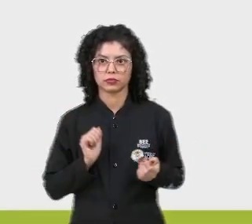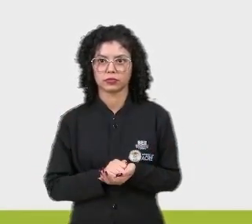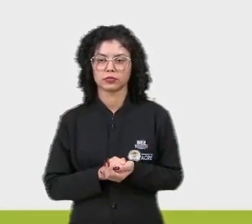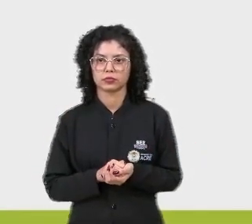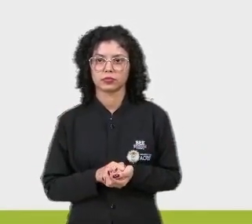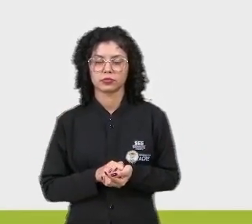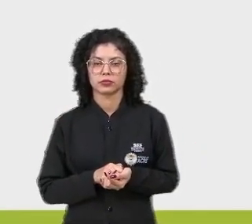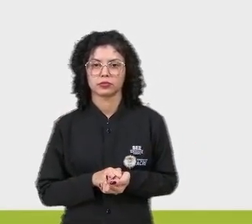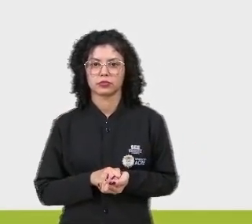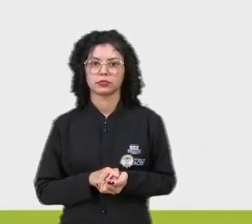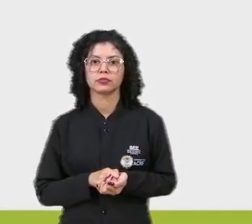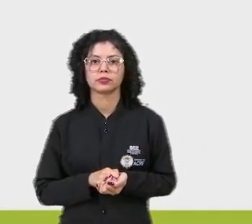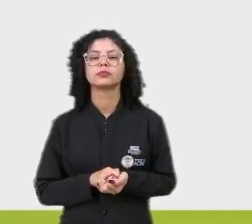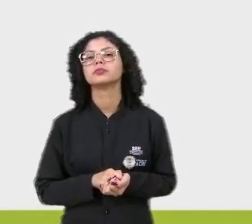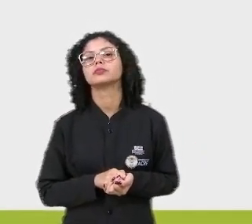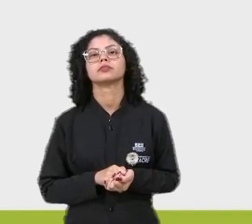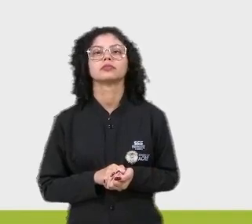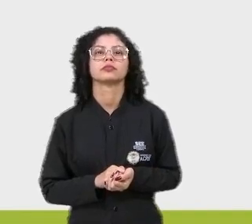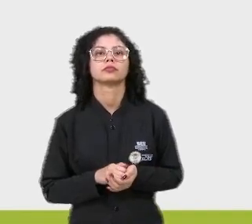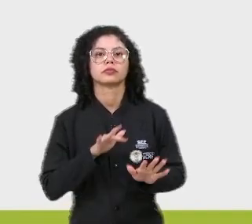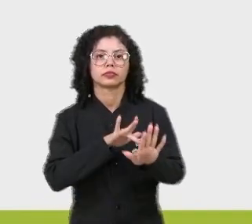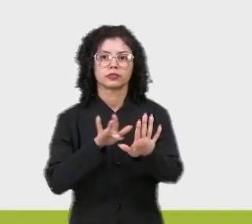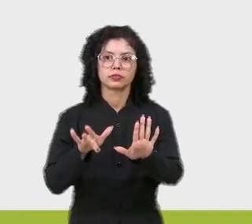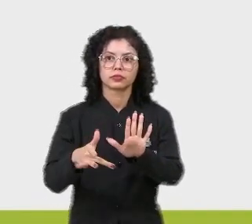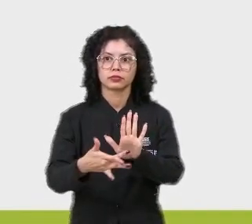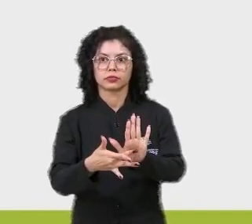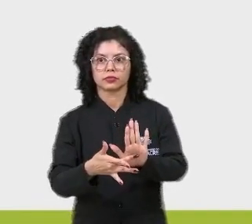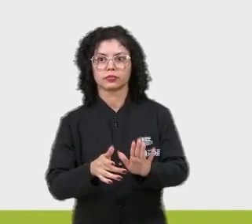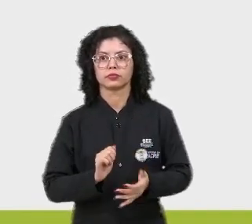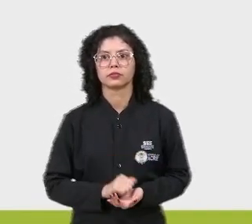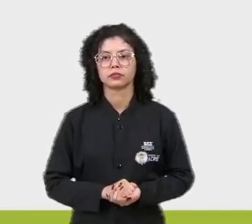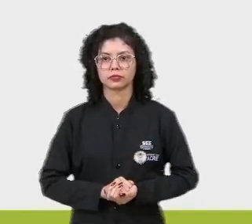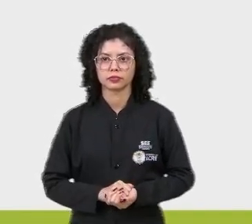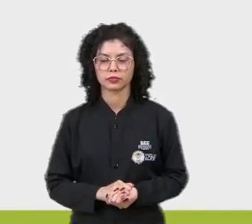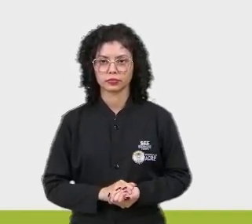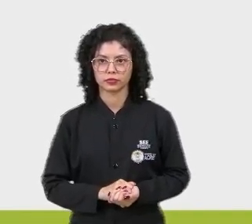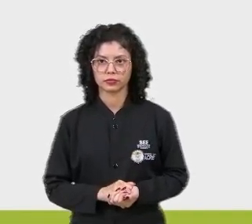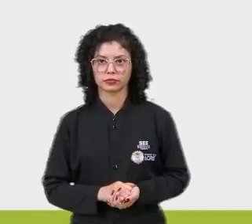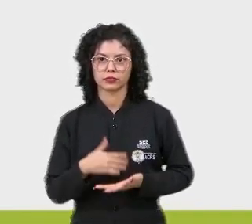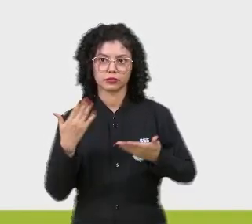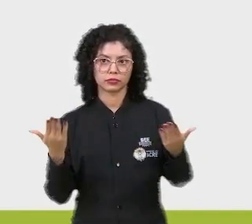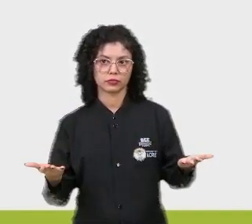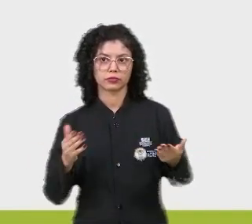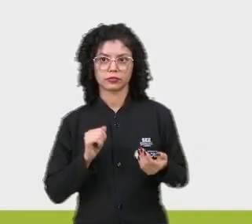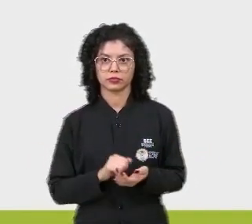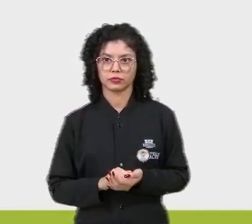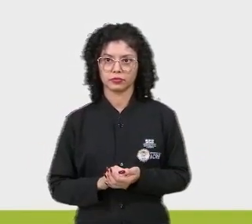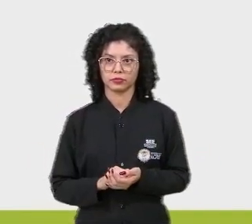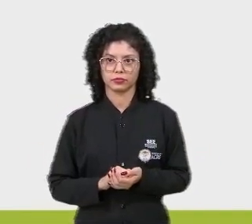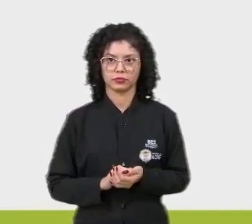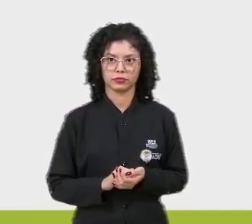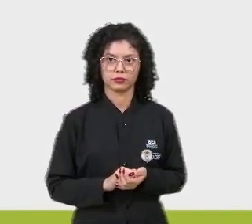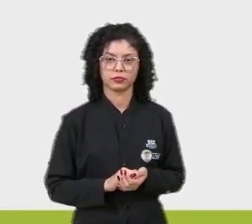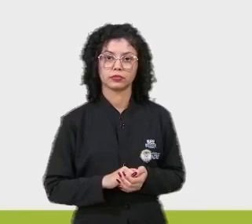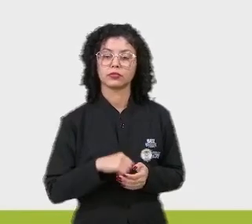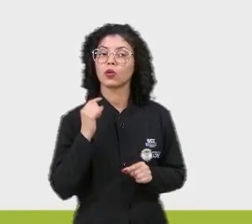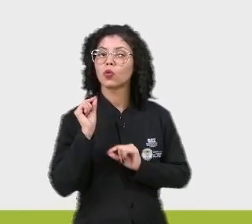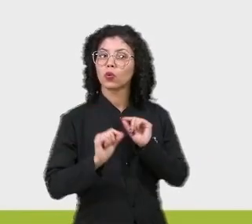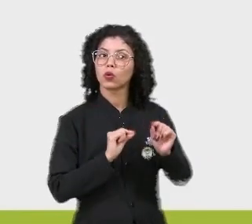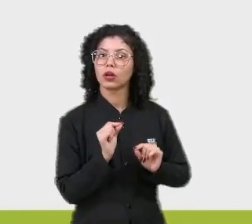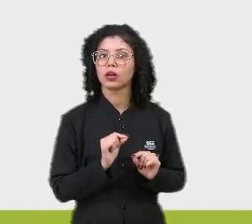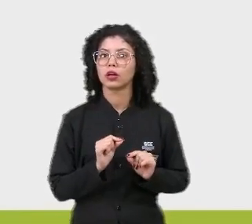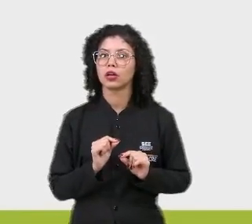caso aí seria até uma uma metáfora né Bem pessoal o que que seria então a homofonia